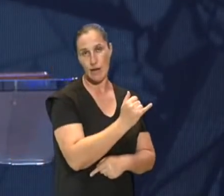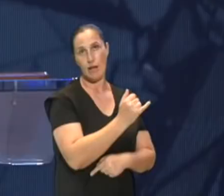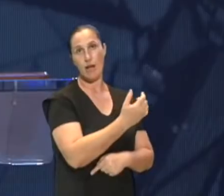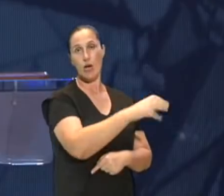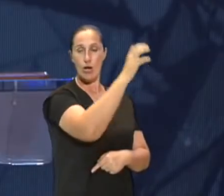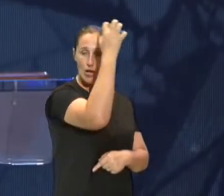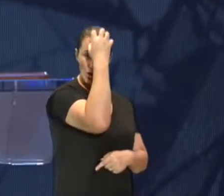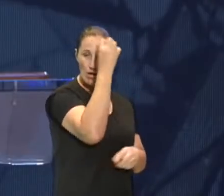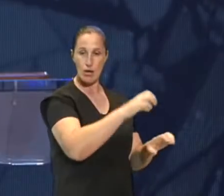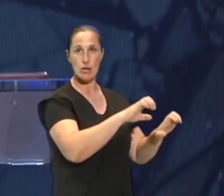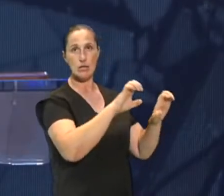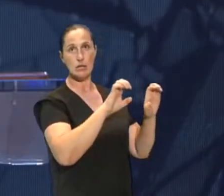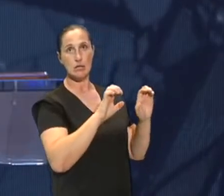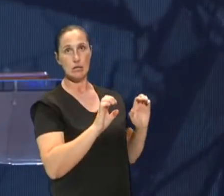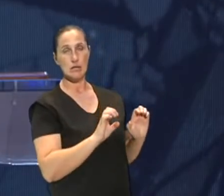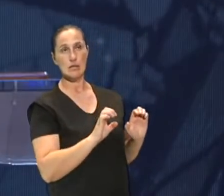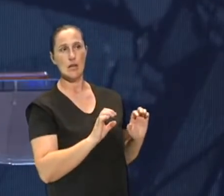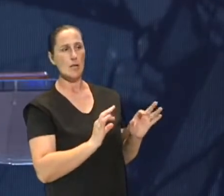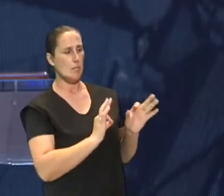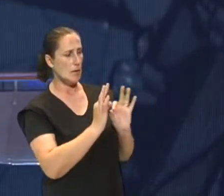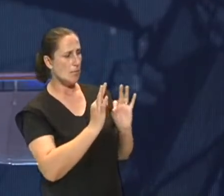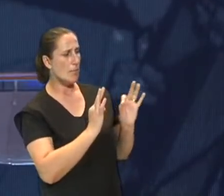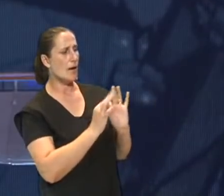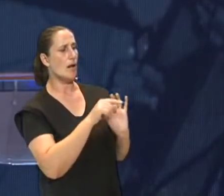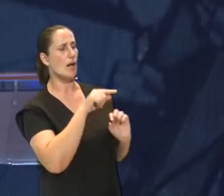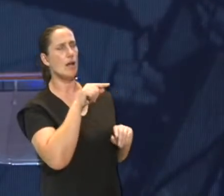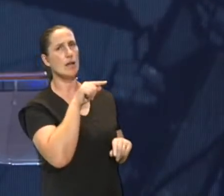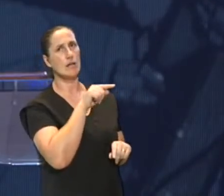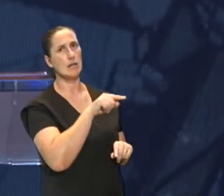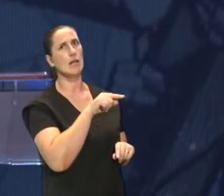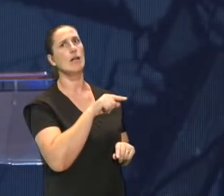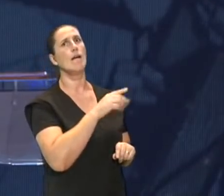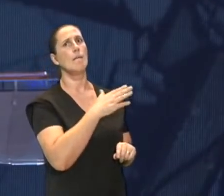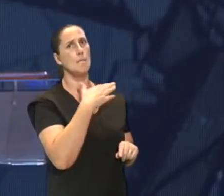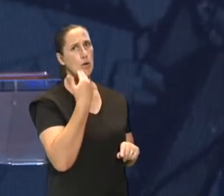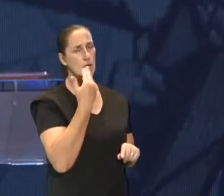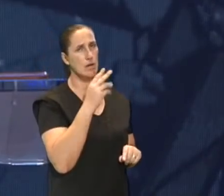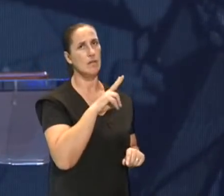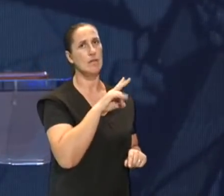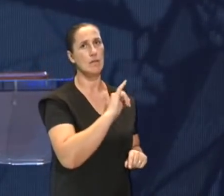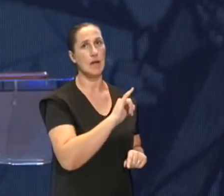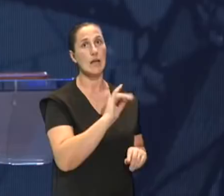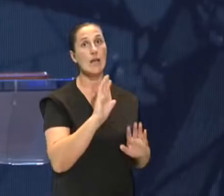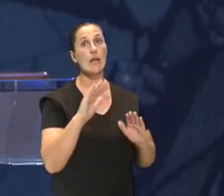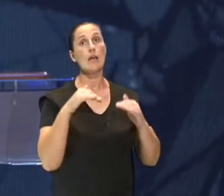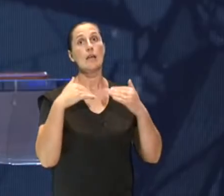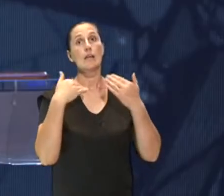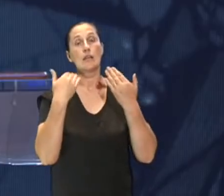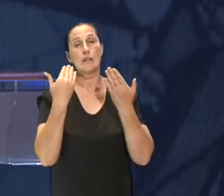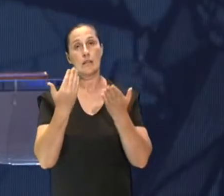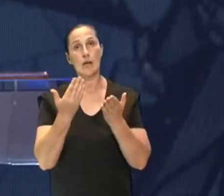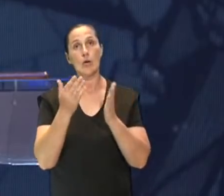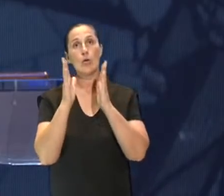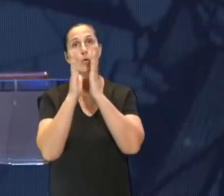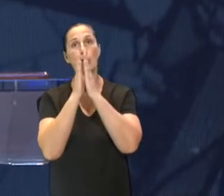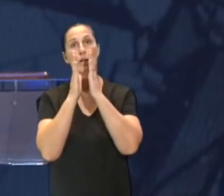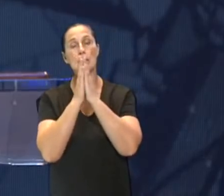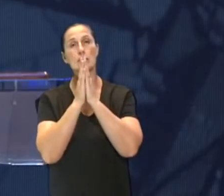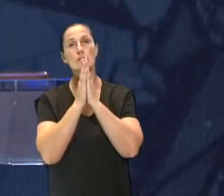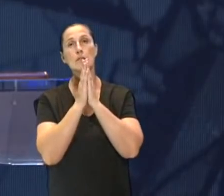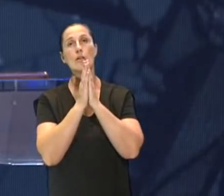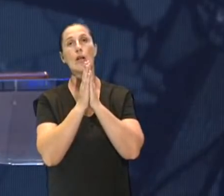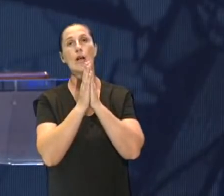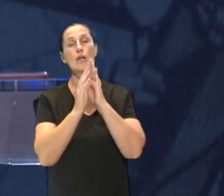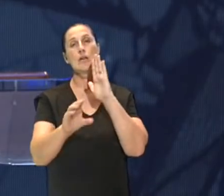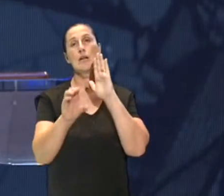que ele tinha que preparar a sua casa, porque ele ia morrer, e então essa oração está lá registrada no capítulo 38